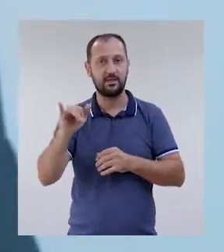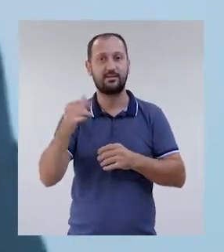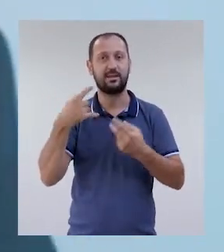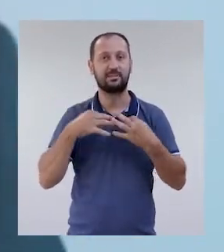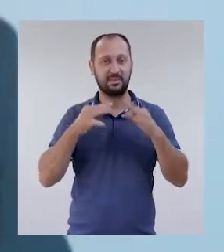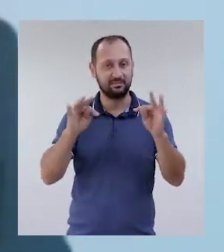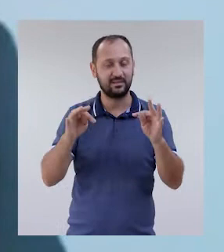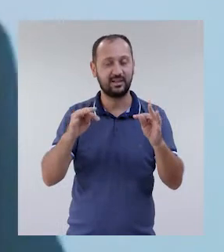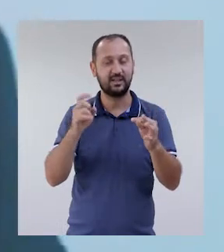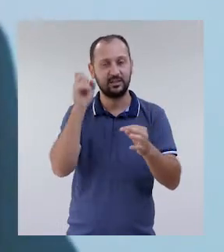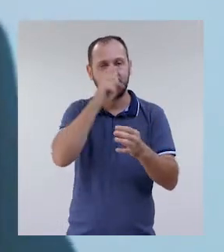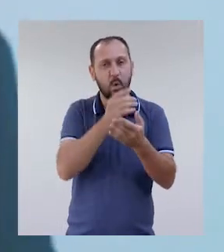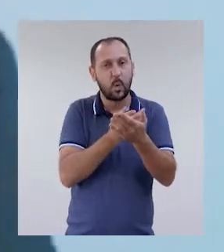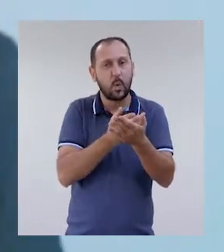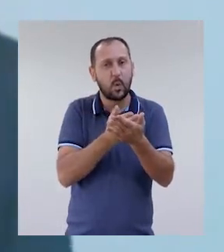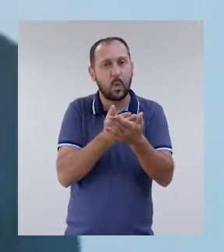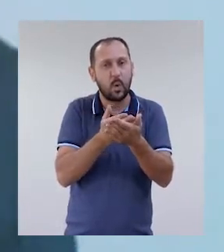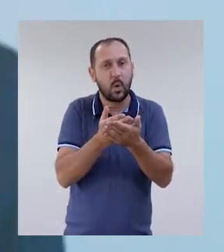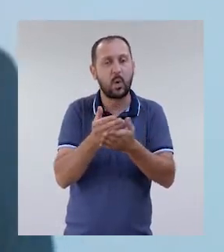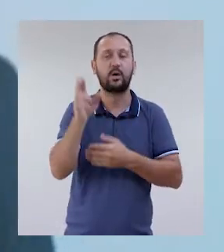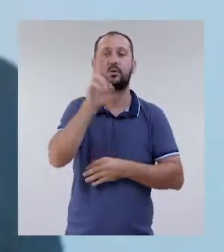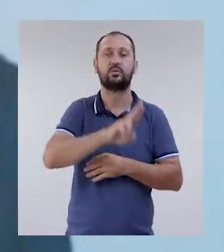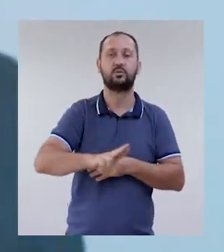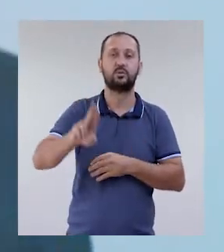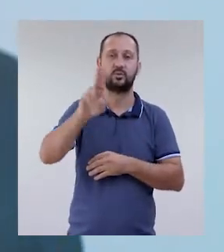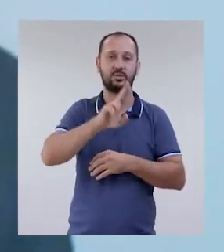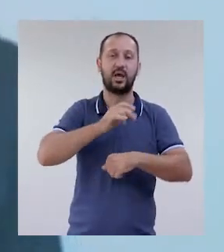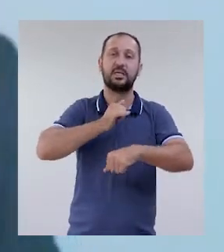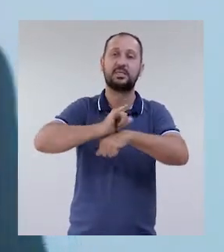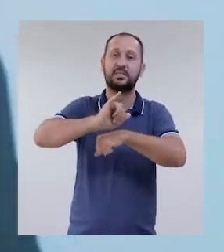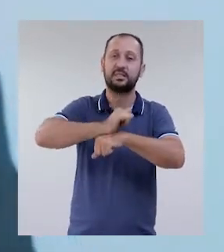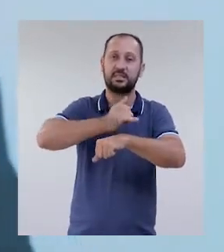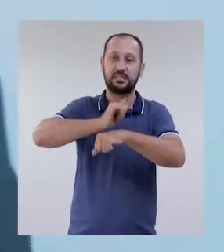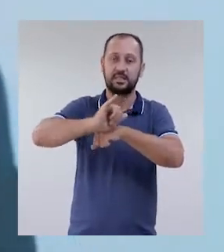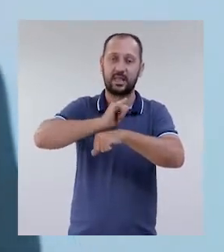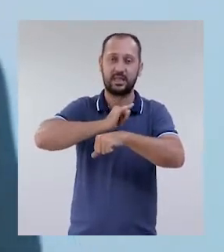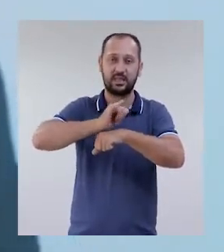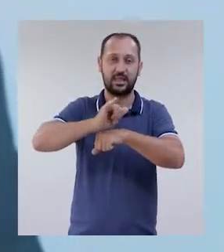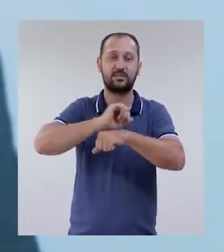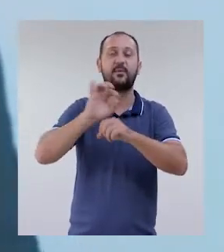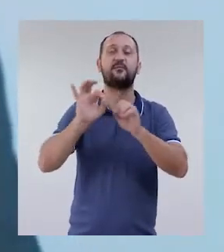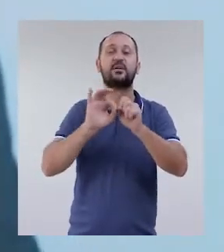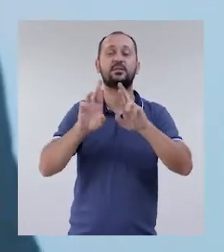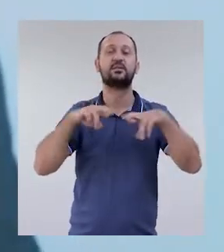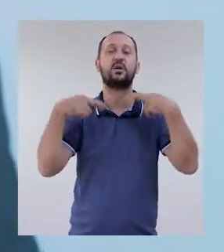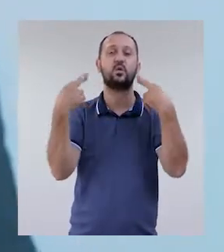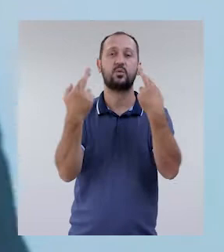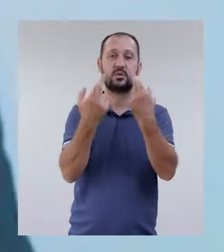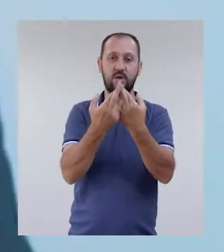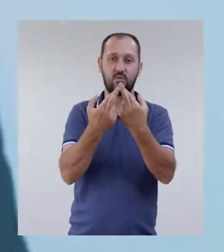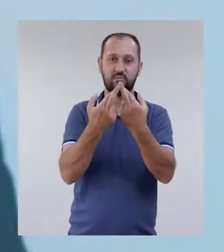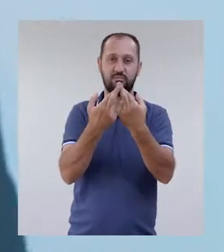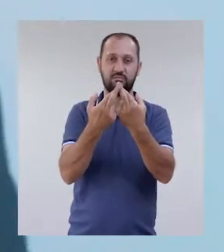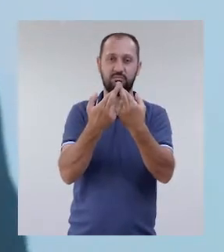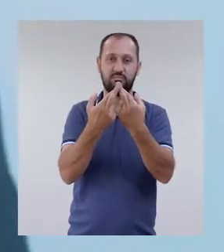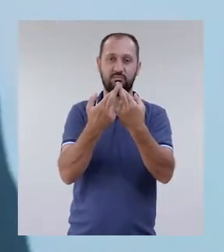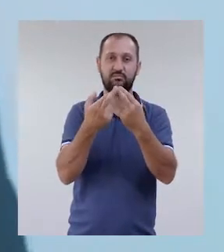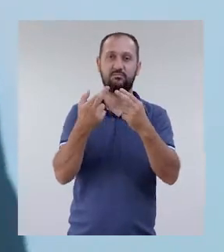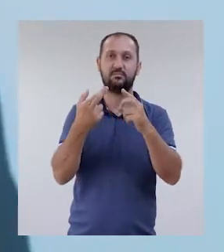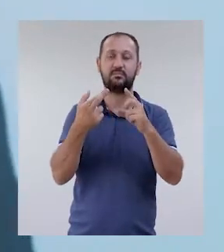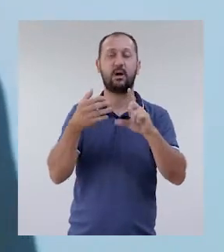A dificuldade foi de começar a utilizar essa ferramenta de reunião virtual, né? Que todos